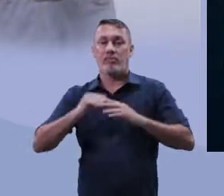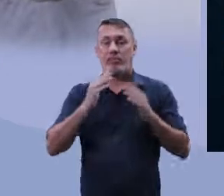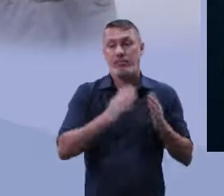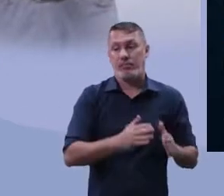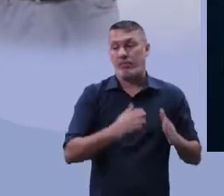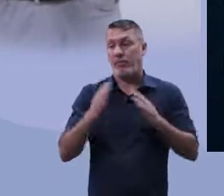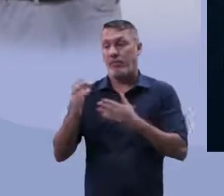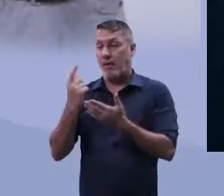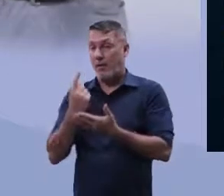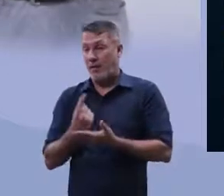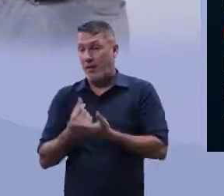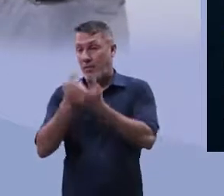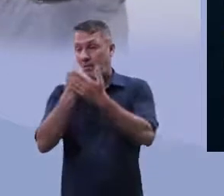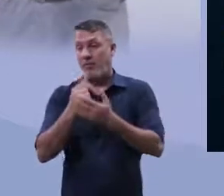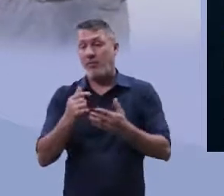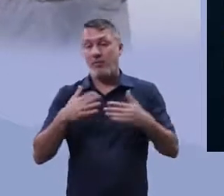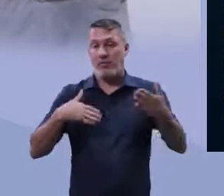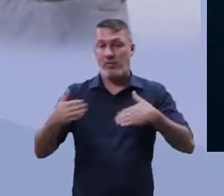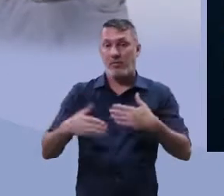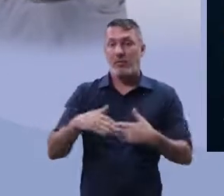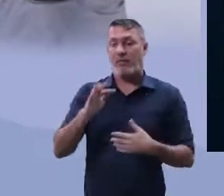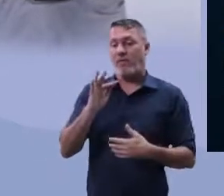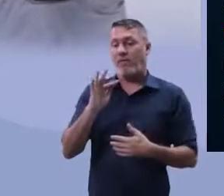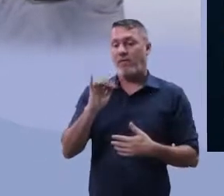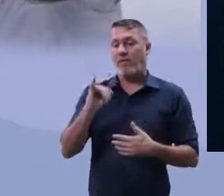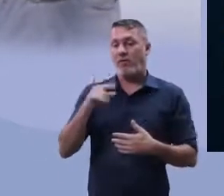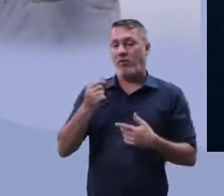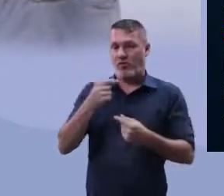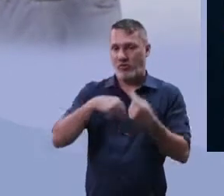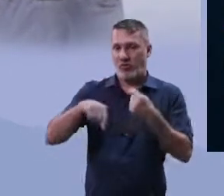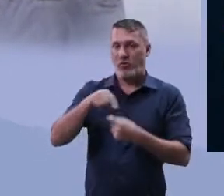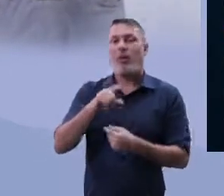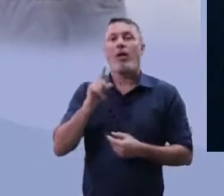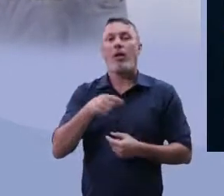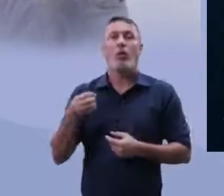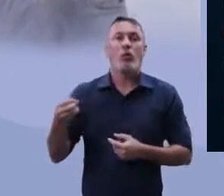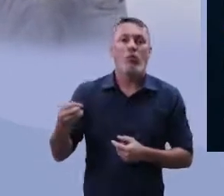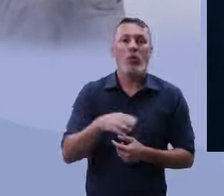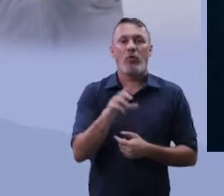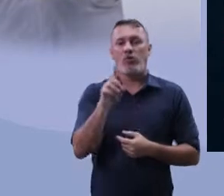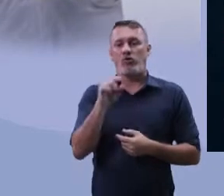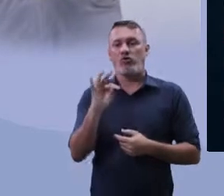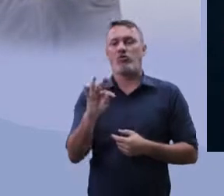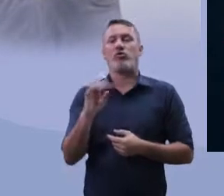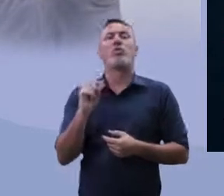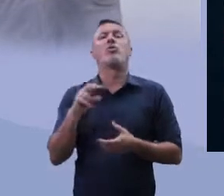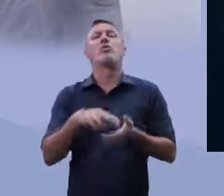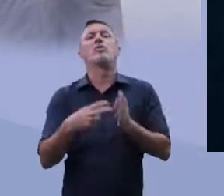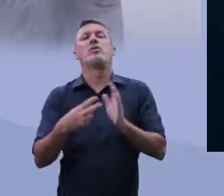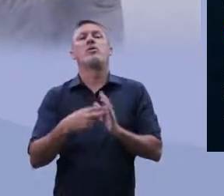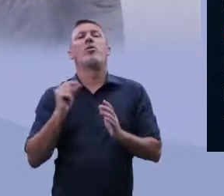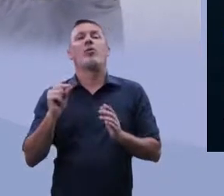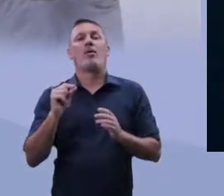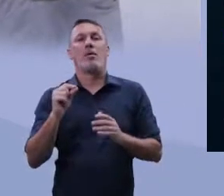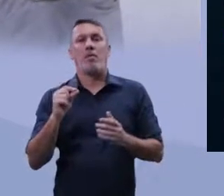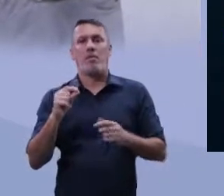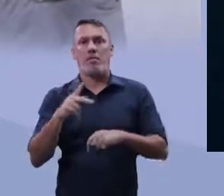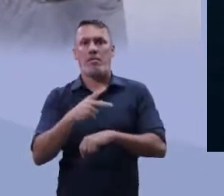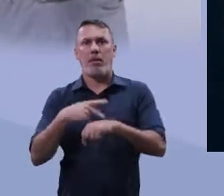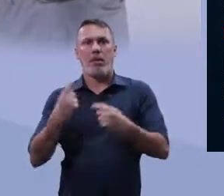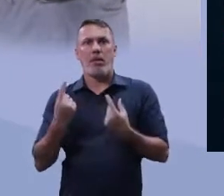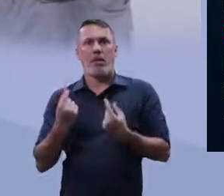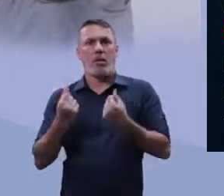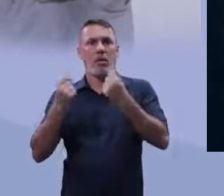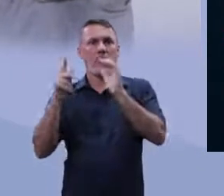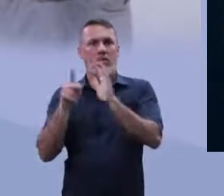semi-produzidos. Já no capitalismo financeiro, nós temos a chamada nova DIT, onde os países ricos vão estar mandando para